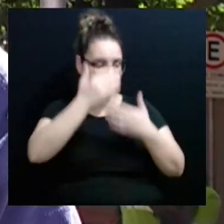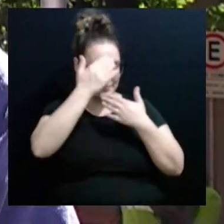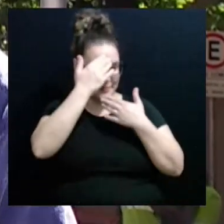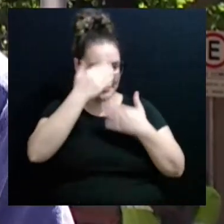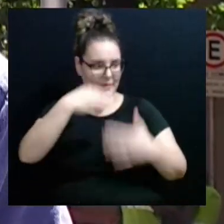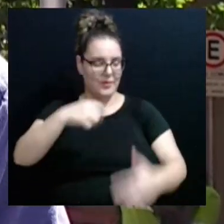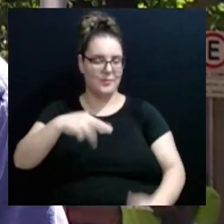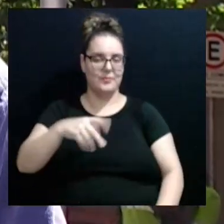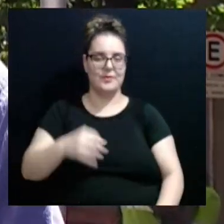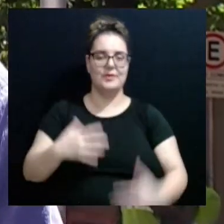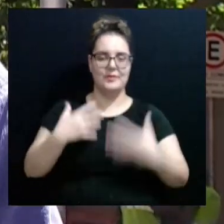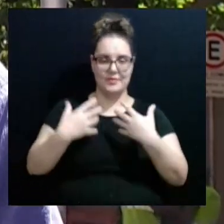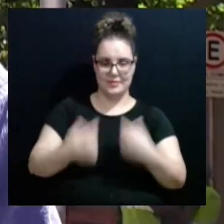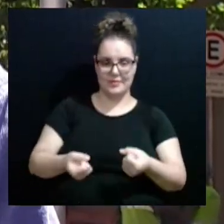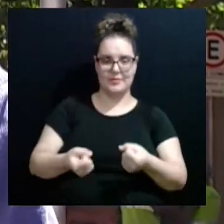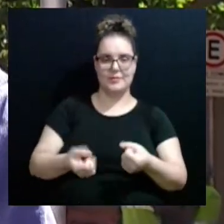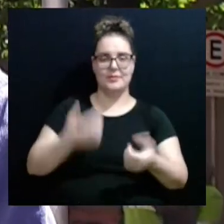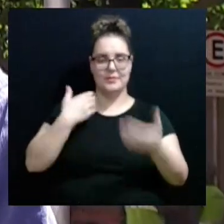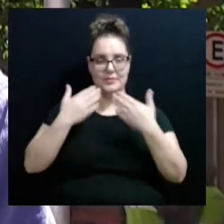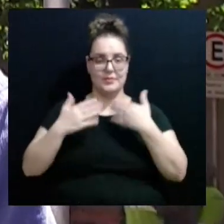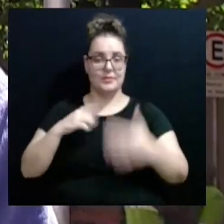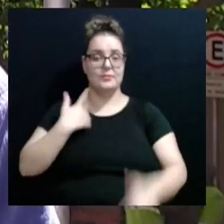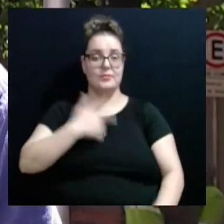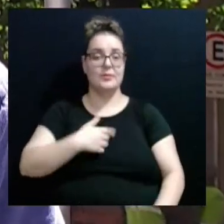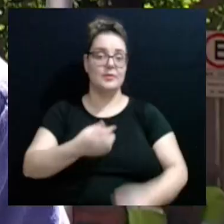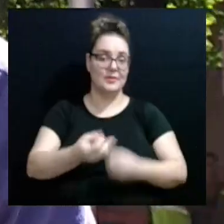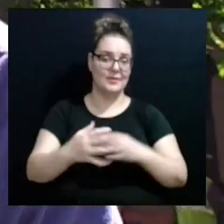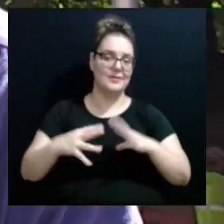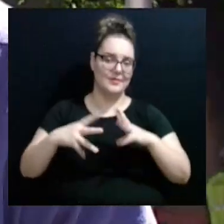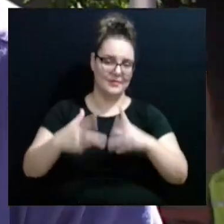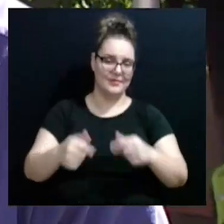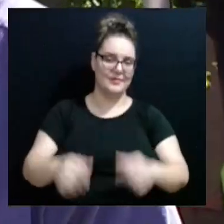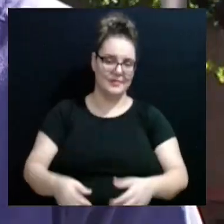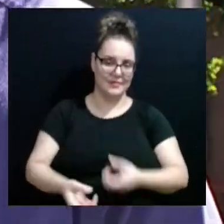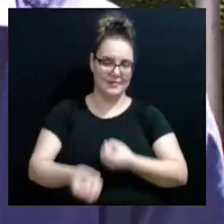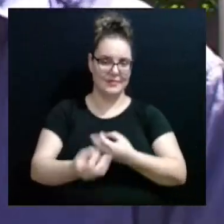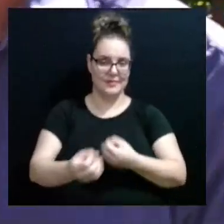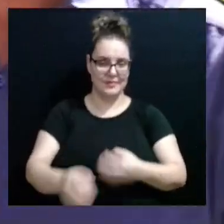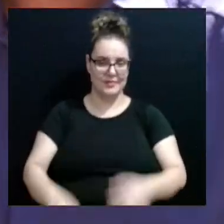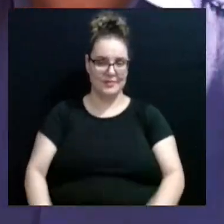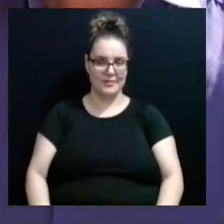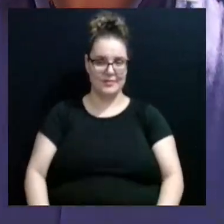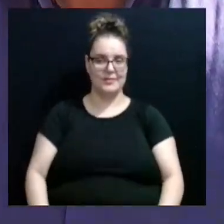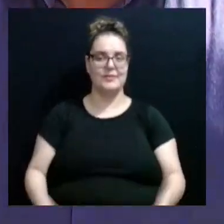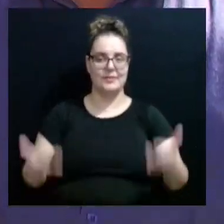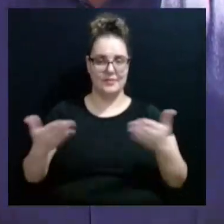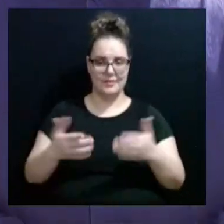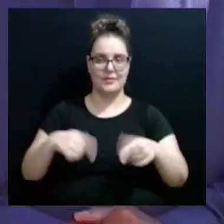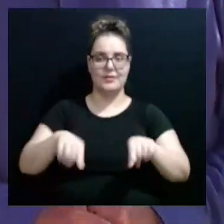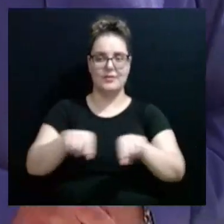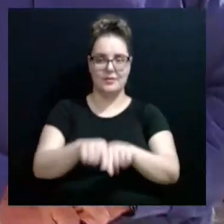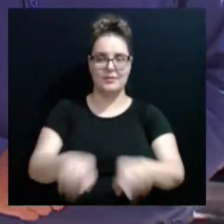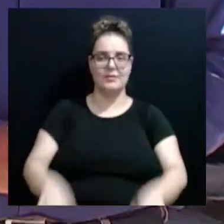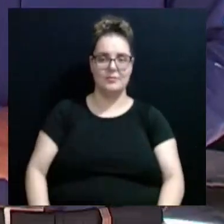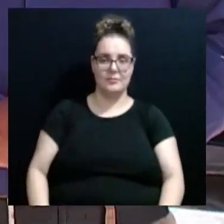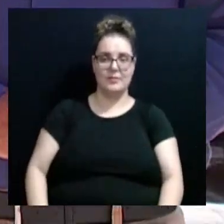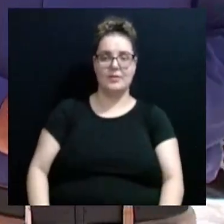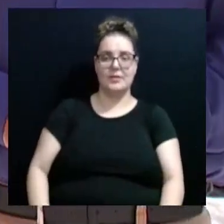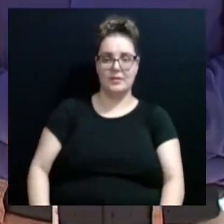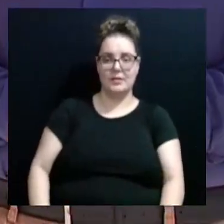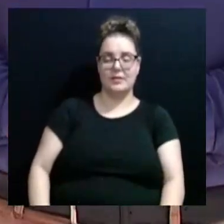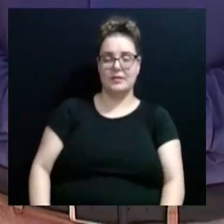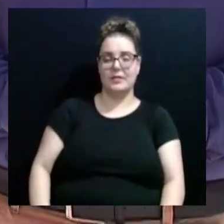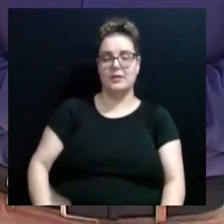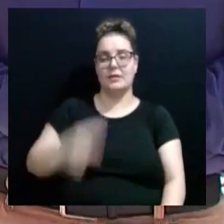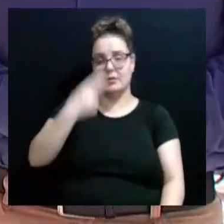aceito conversar conosco e passar todas essas informações. Agora a gente também, Gabriel, vai recapitular um pouquinho aí